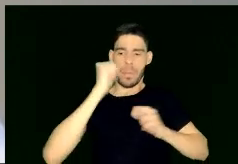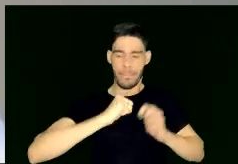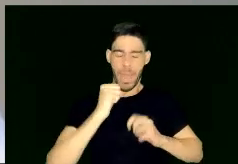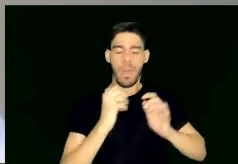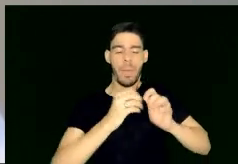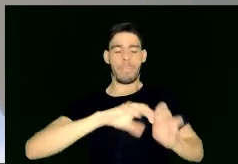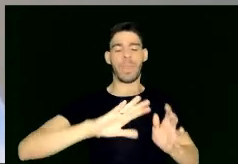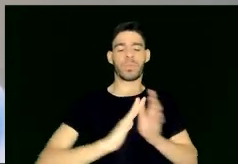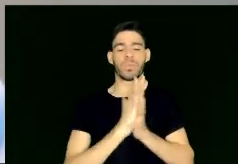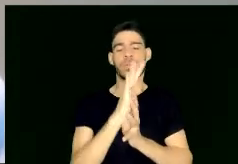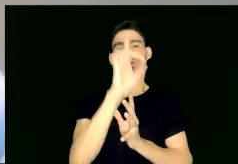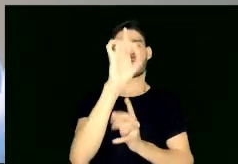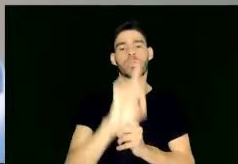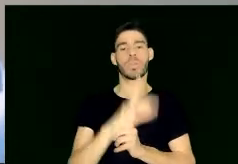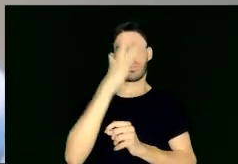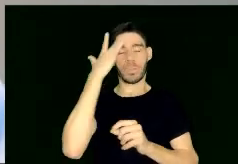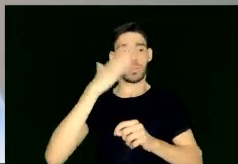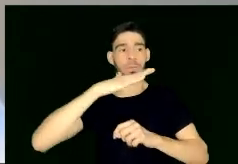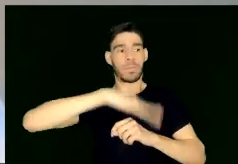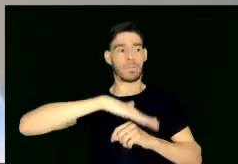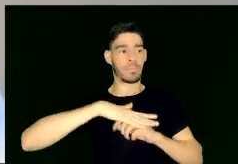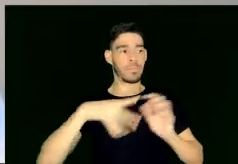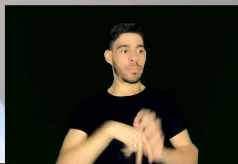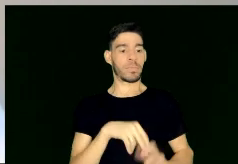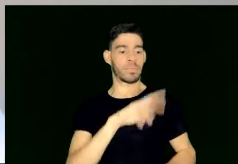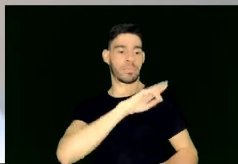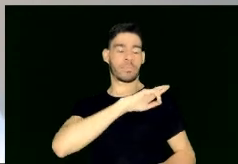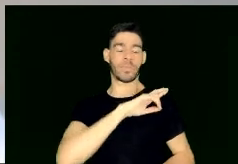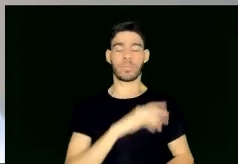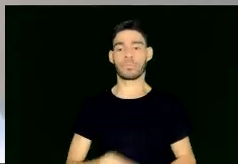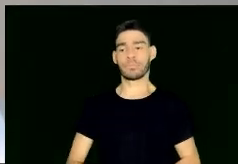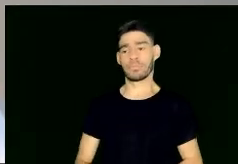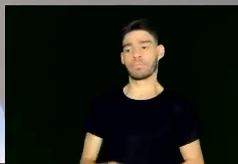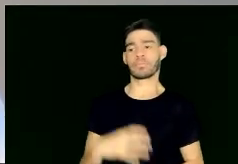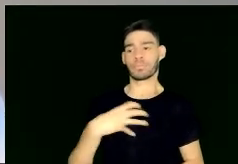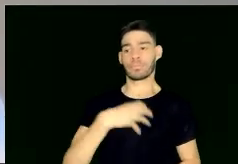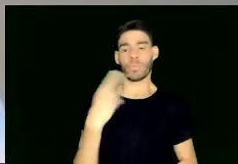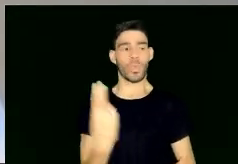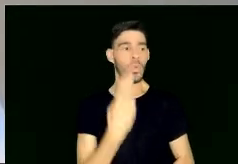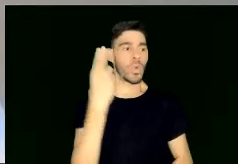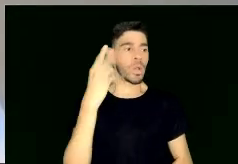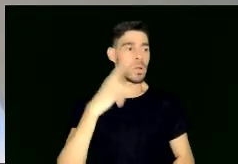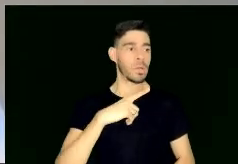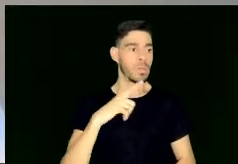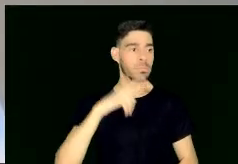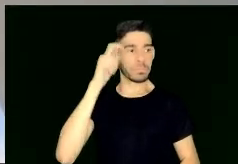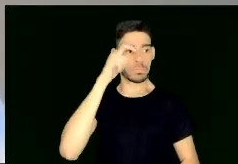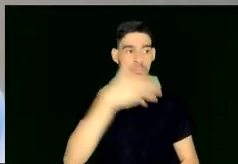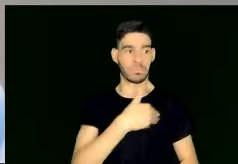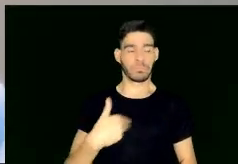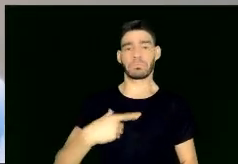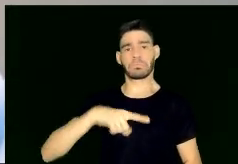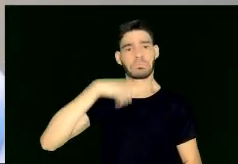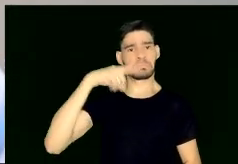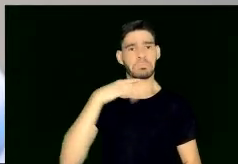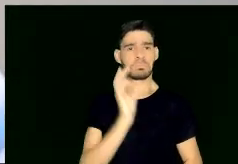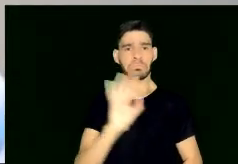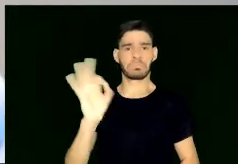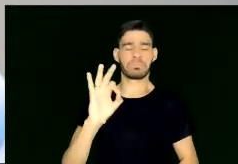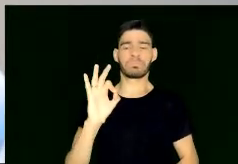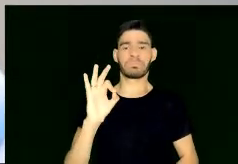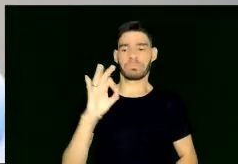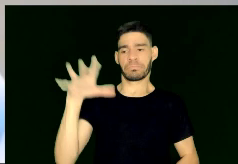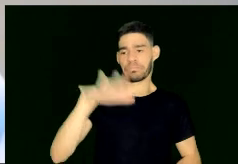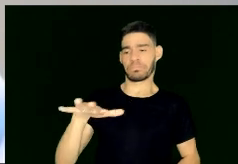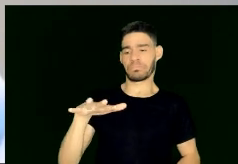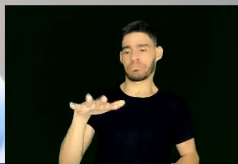da patente, sem prejuízo dos direitos do respectivo titular. Então, é um caso de emergência nacional e interesse público, sem sombra de